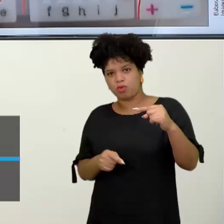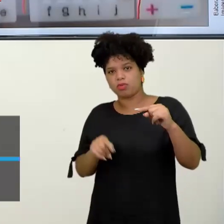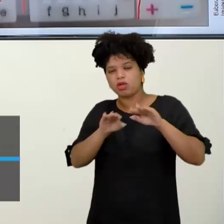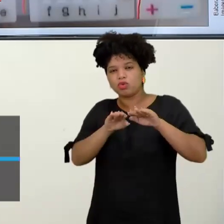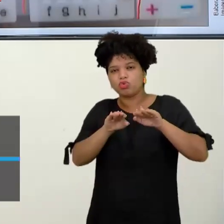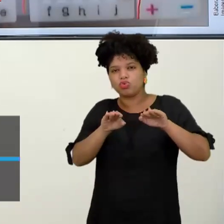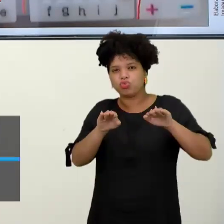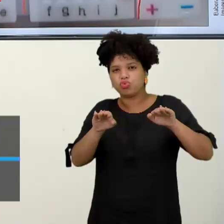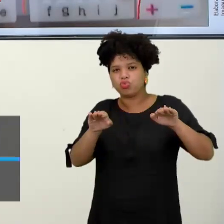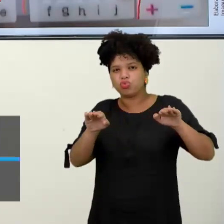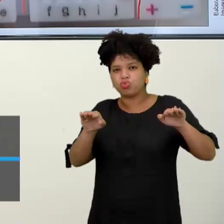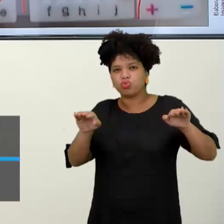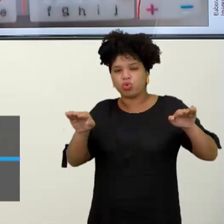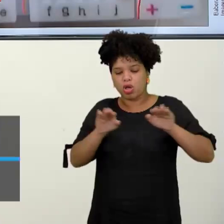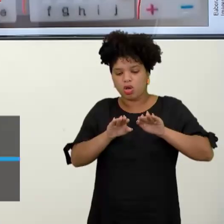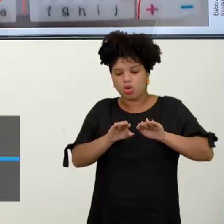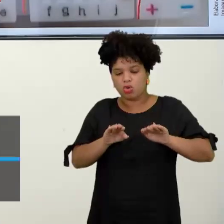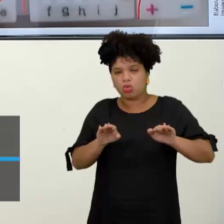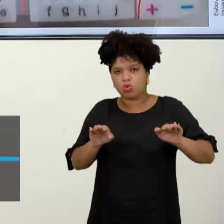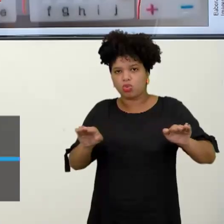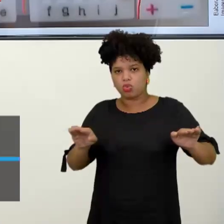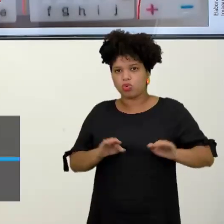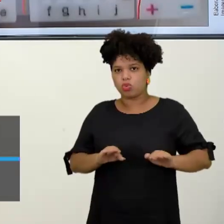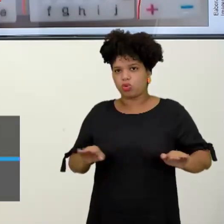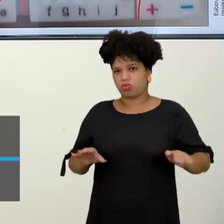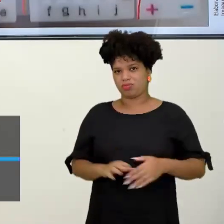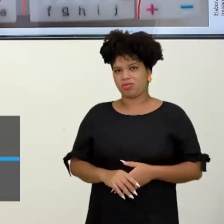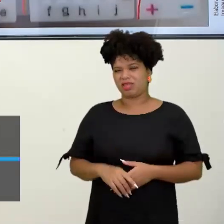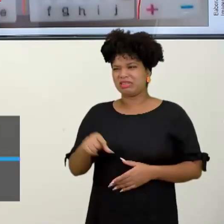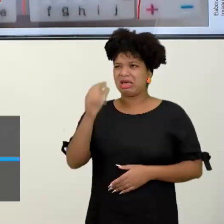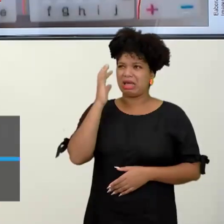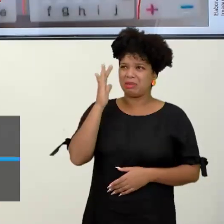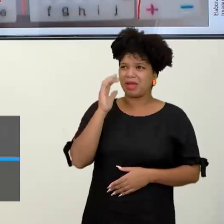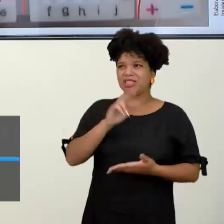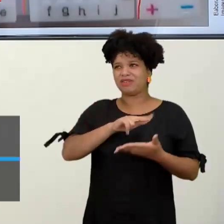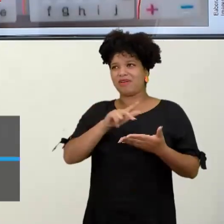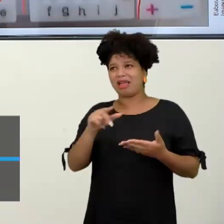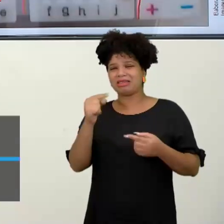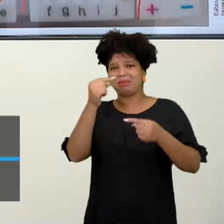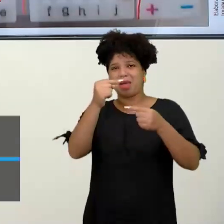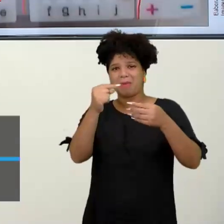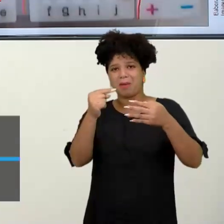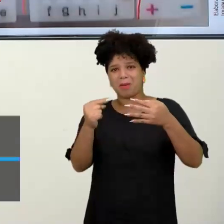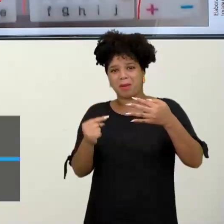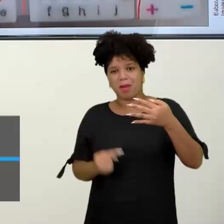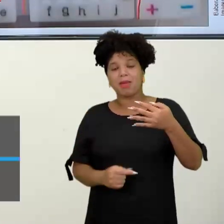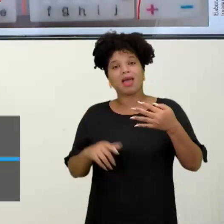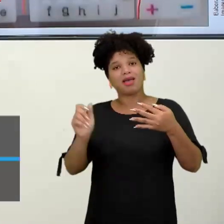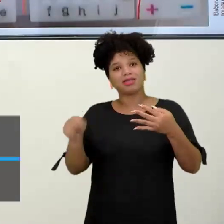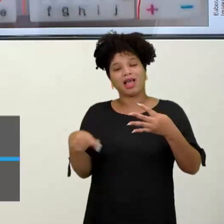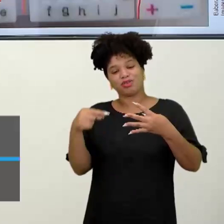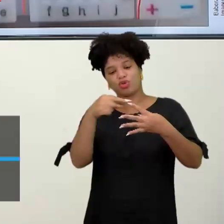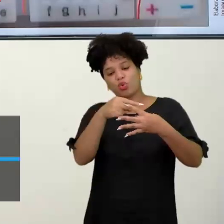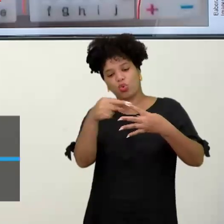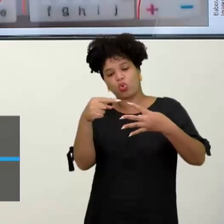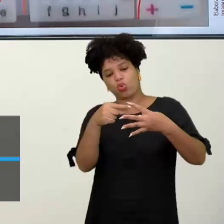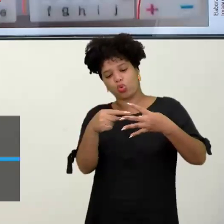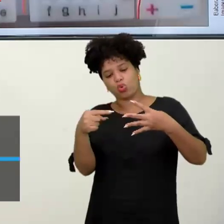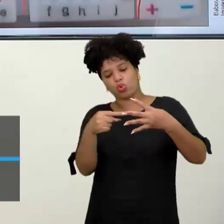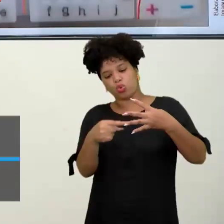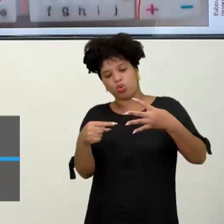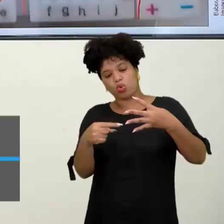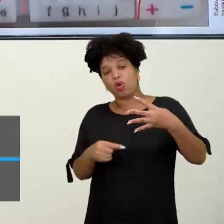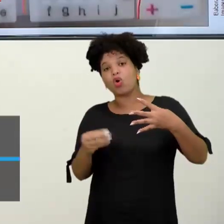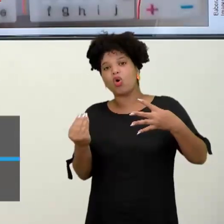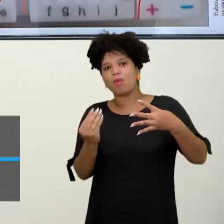maneira horizontal. Porque aí você não precisa se preocupar, porque você tem várias linhas, então você pode plugar várias coisas, conectar várias